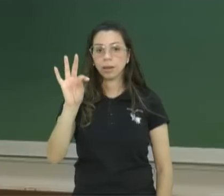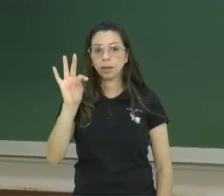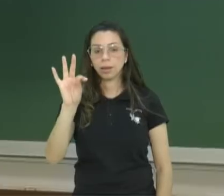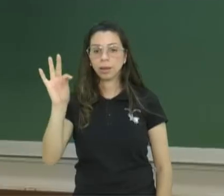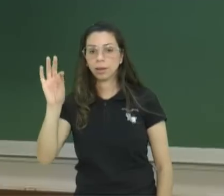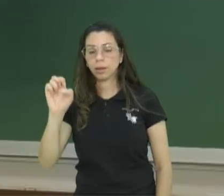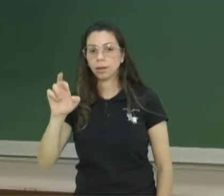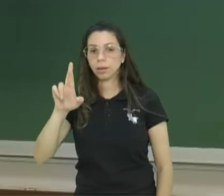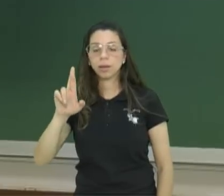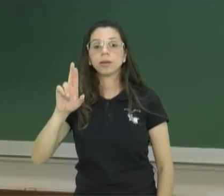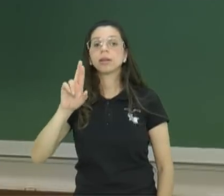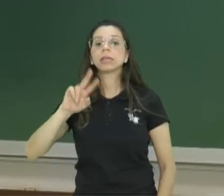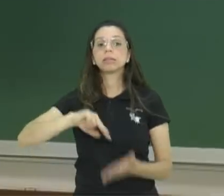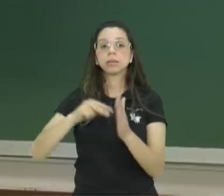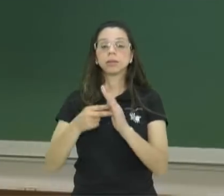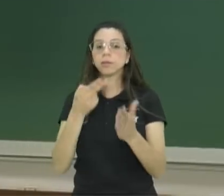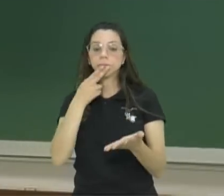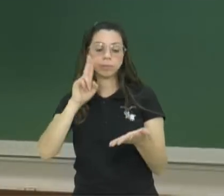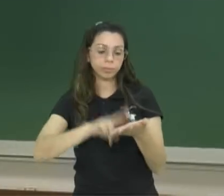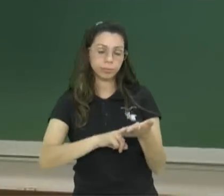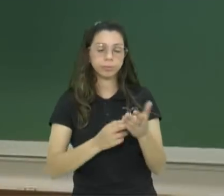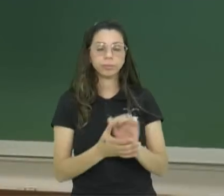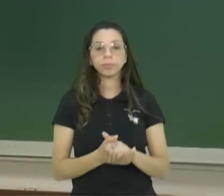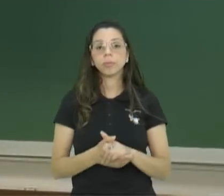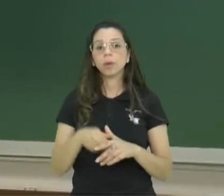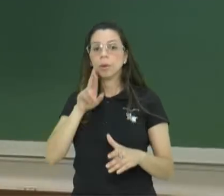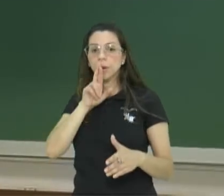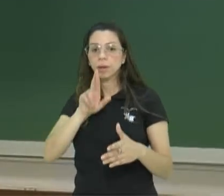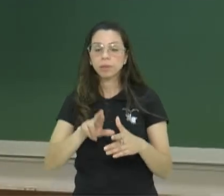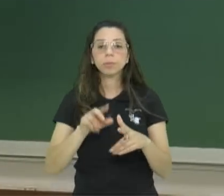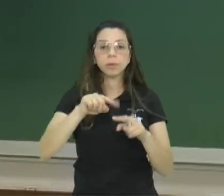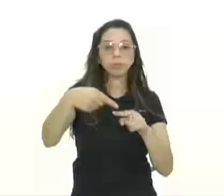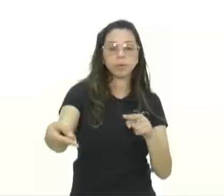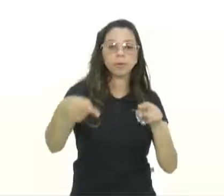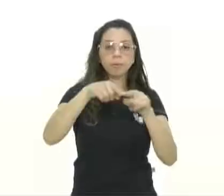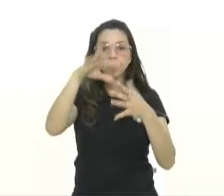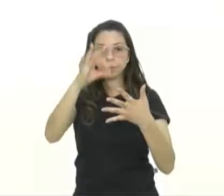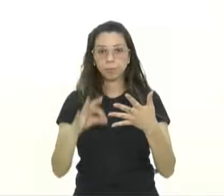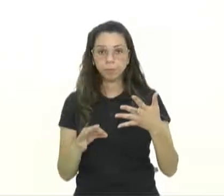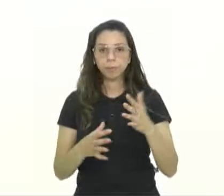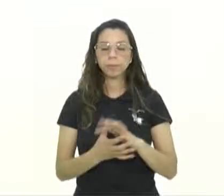tá? Então, marque aí a alternativa correta, já voltamos para corrigir.